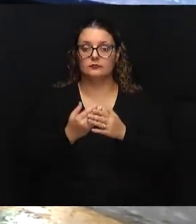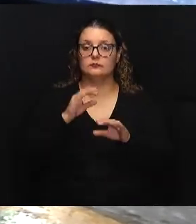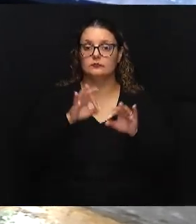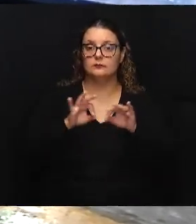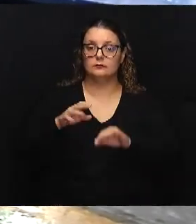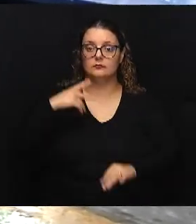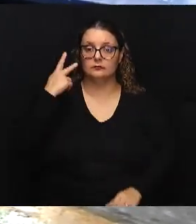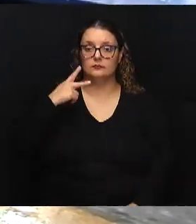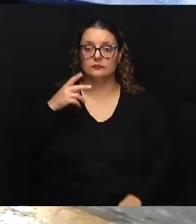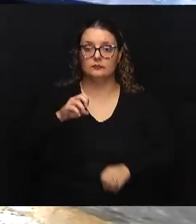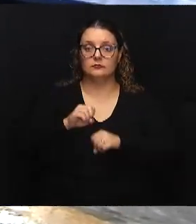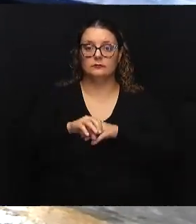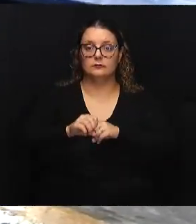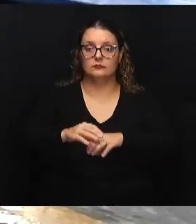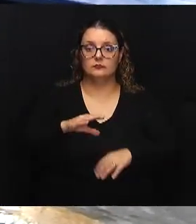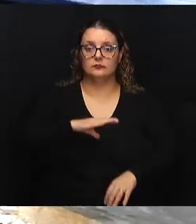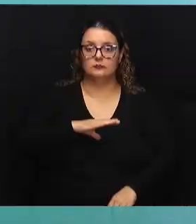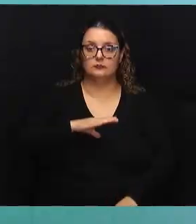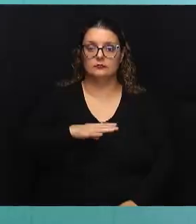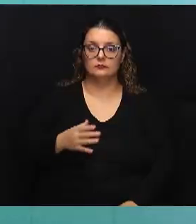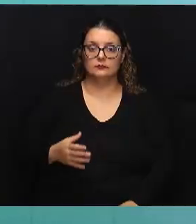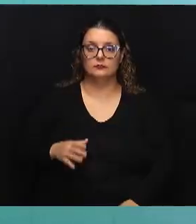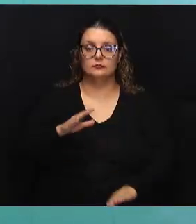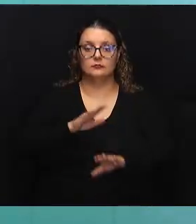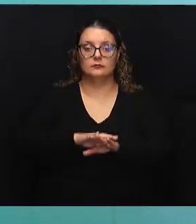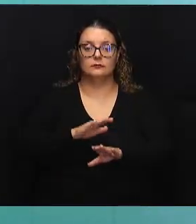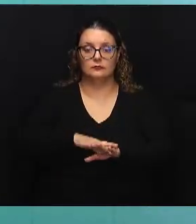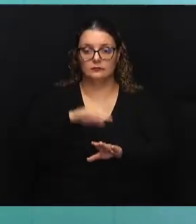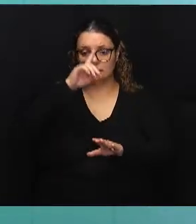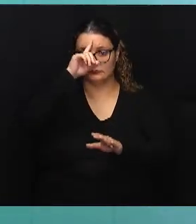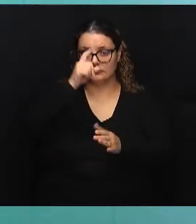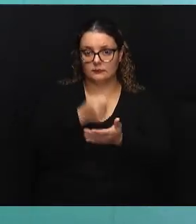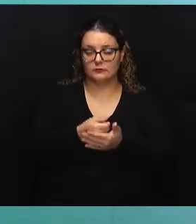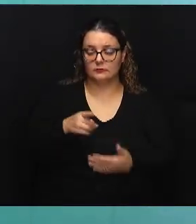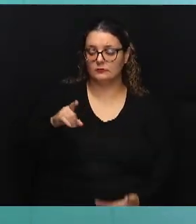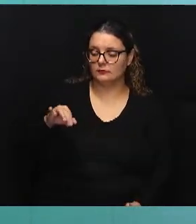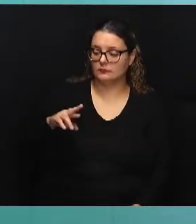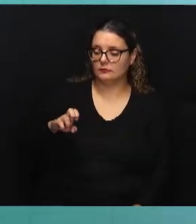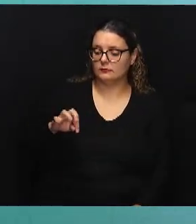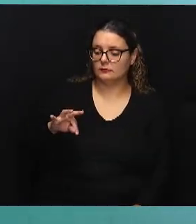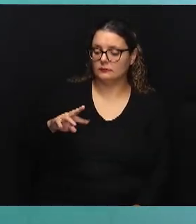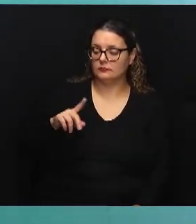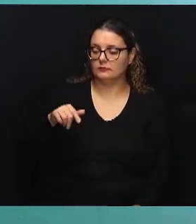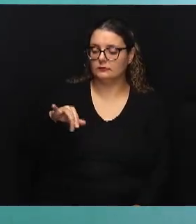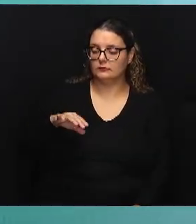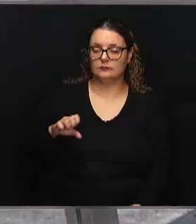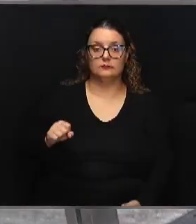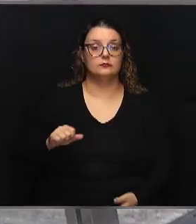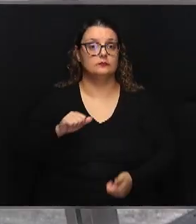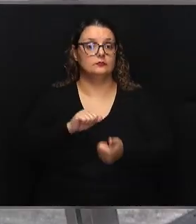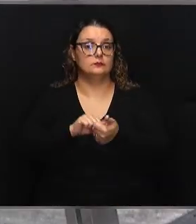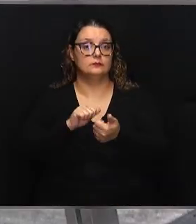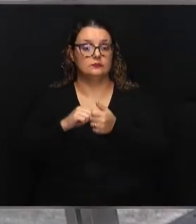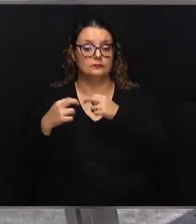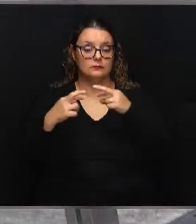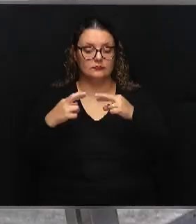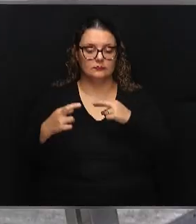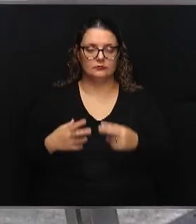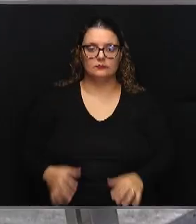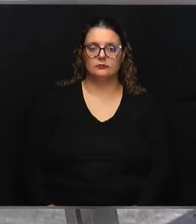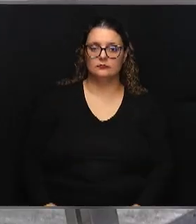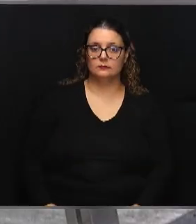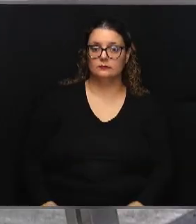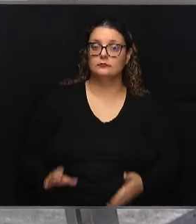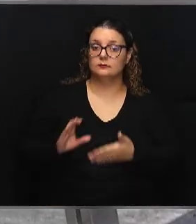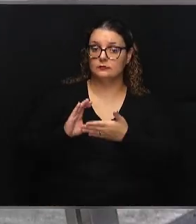política educacional do município, atuando na definição de diretrizes e na fiscalização da qualidade do ensino. É um conselho que tem a ver